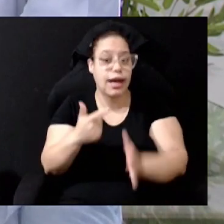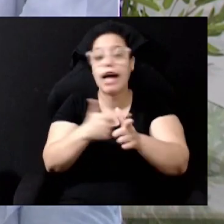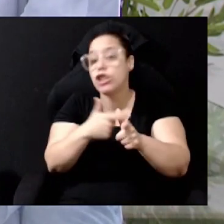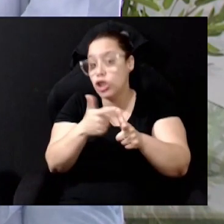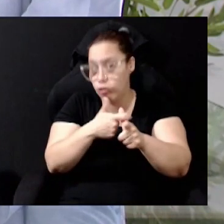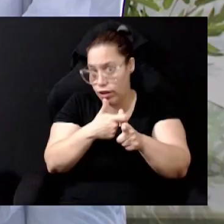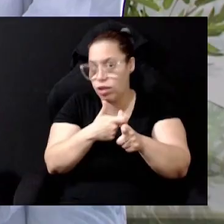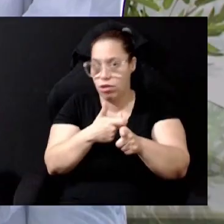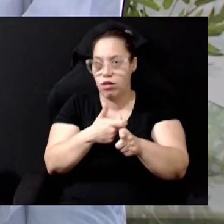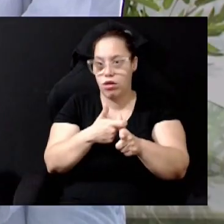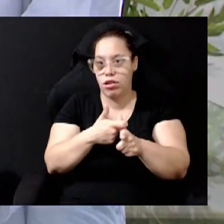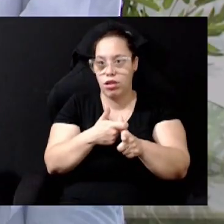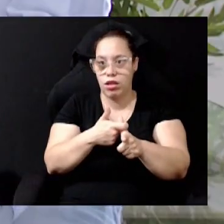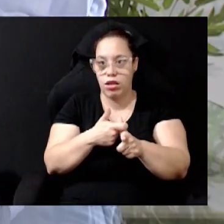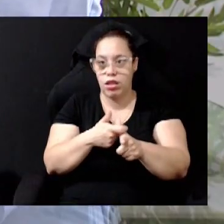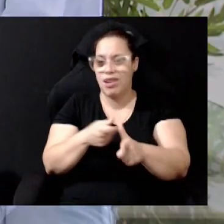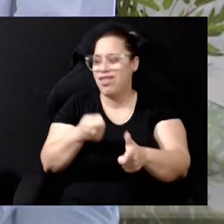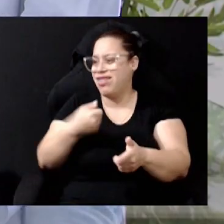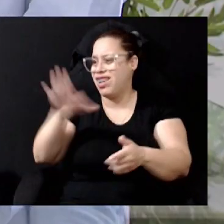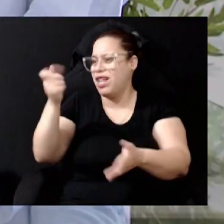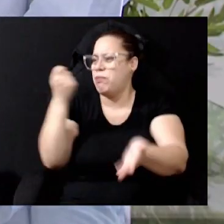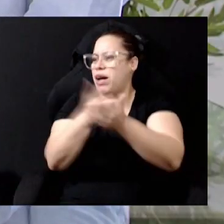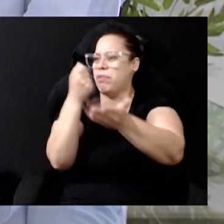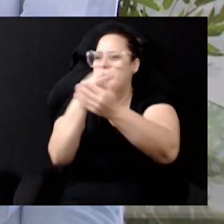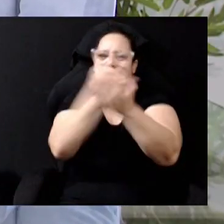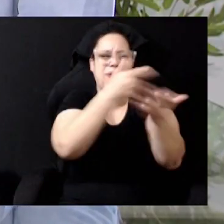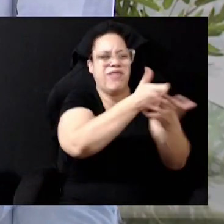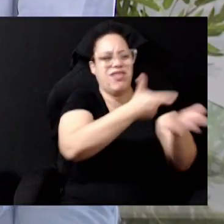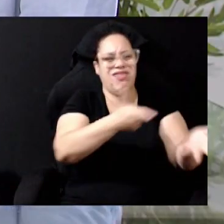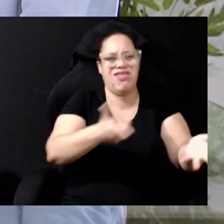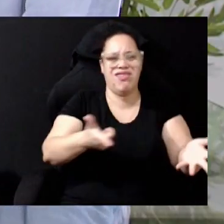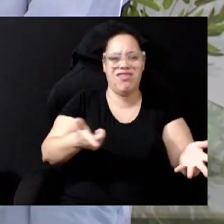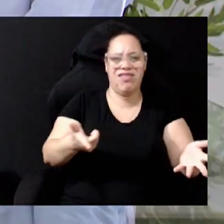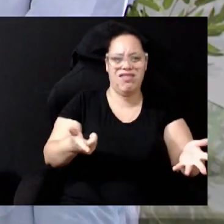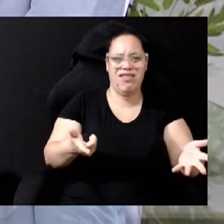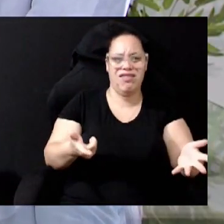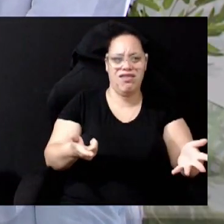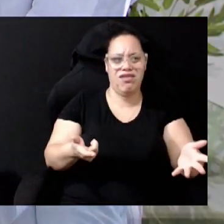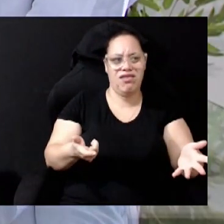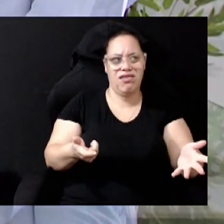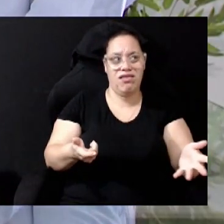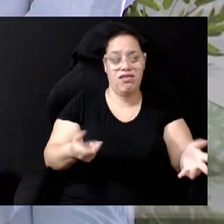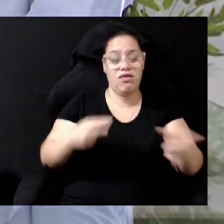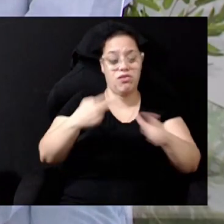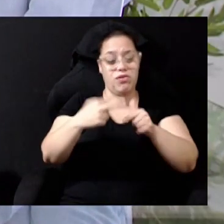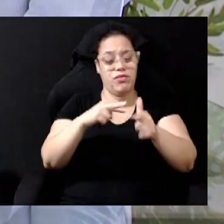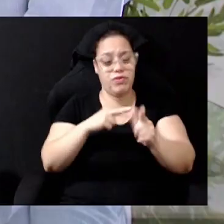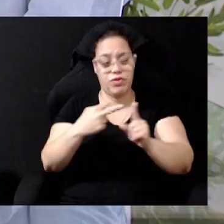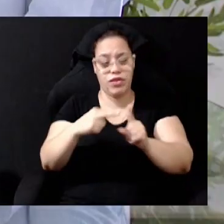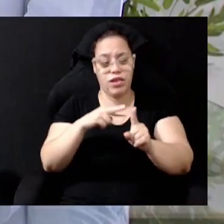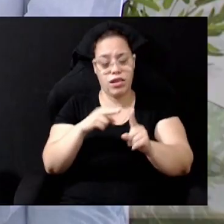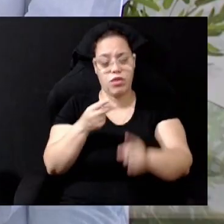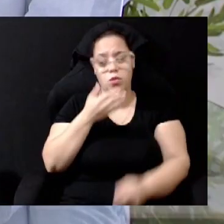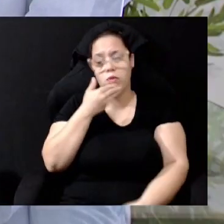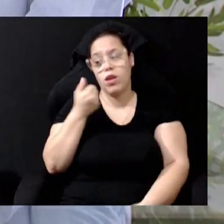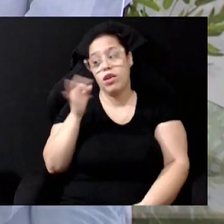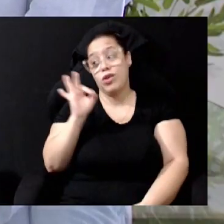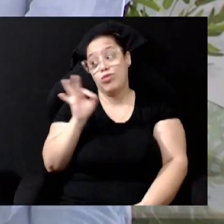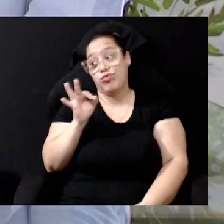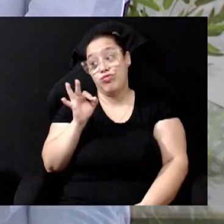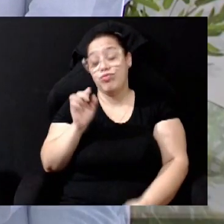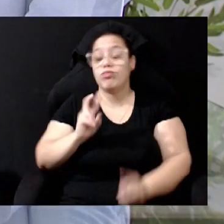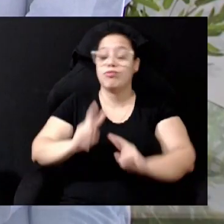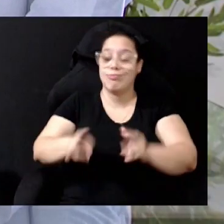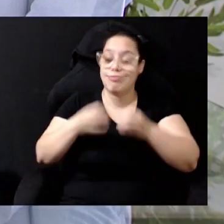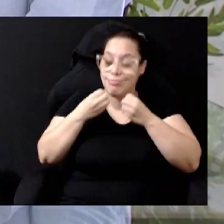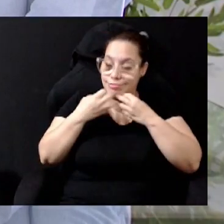simplesmente sair pagando, tudo bem que você está honrando o compromisso, mas do ponto de vista financeiro talvez não seja o melhor negócio. É sempre bom você